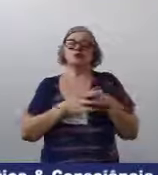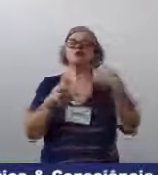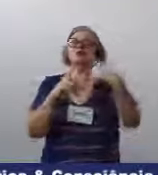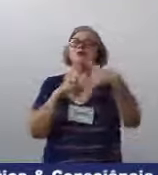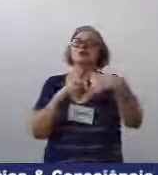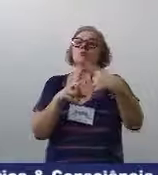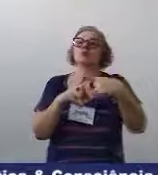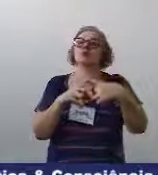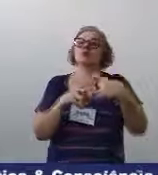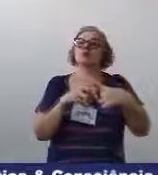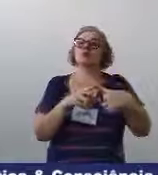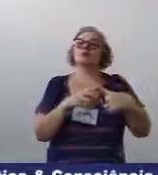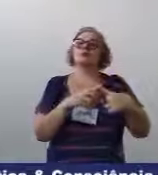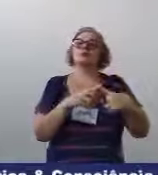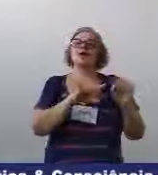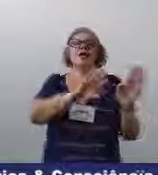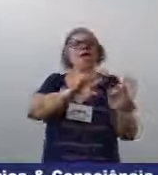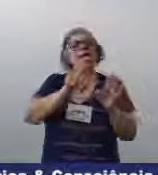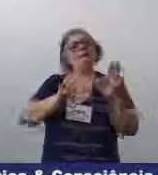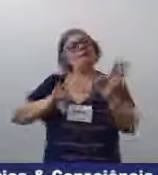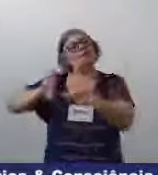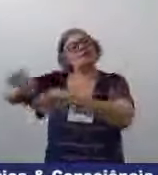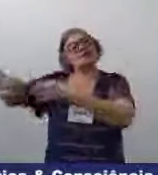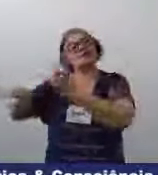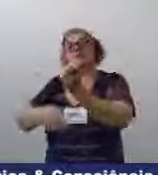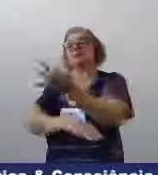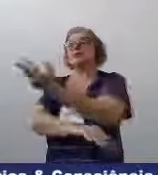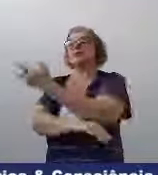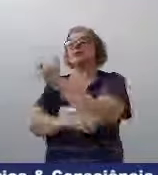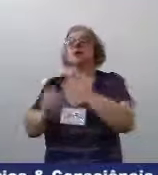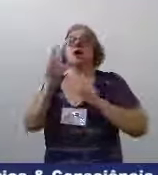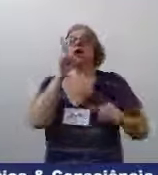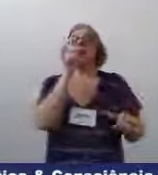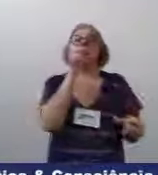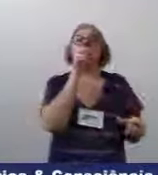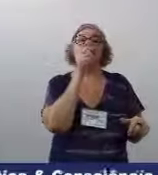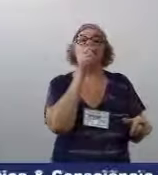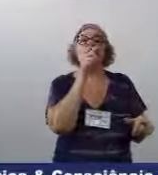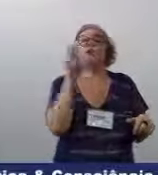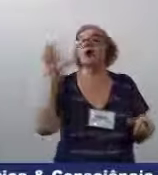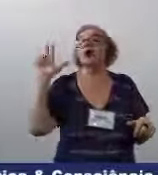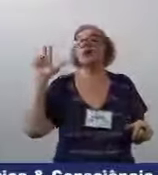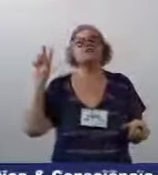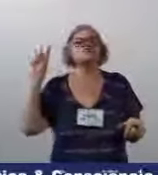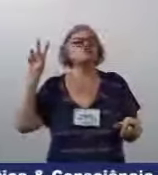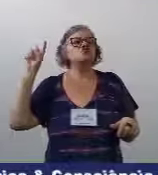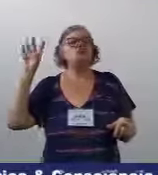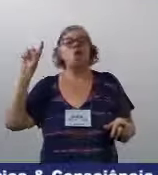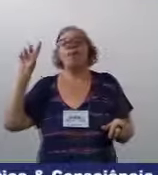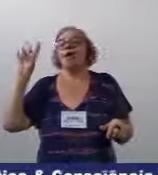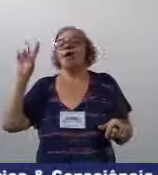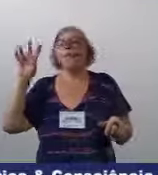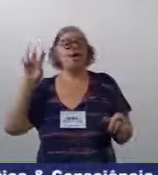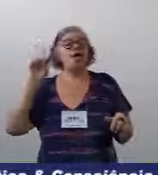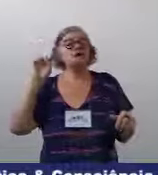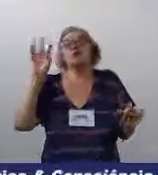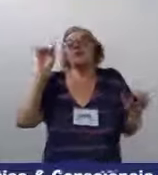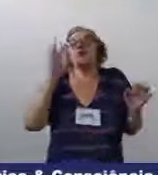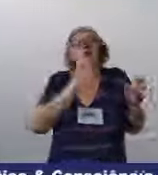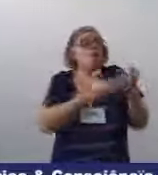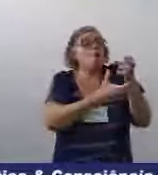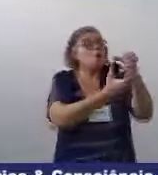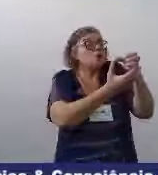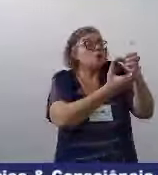vida. Por quê? É uma exceção da natureza. A água é o único material que em